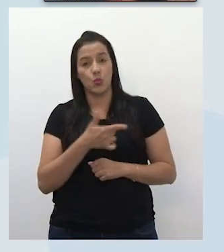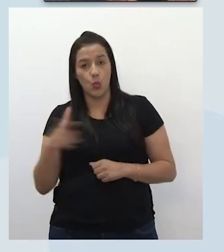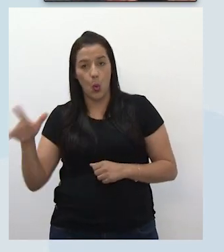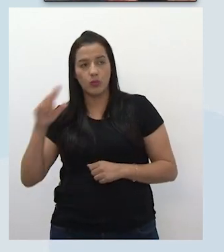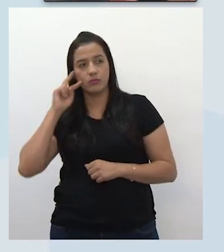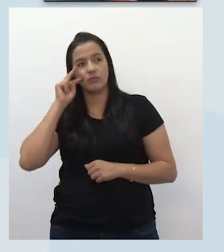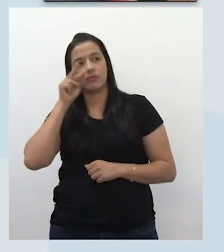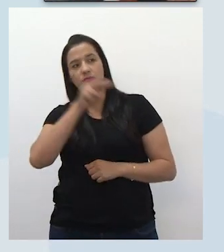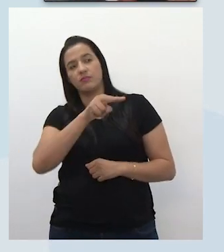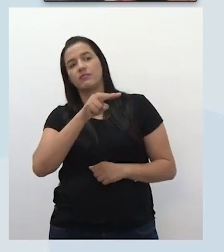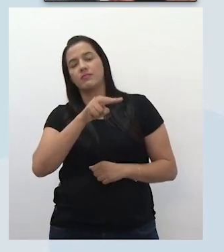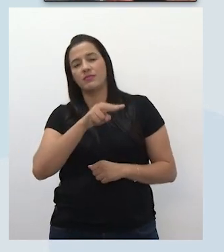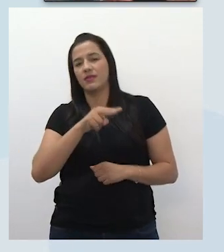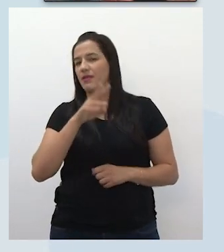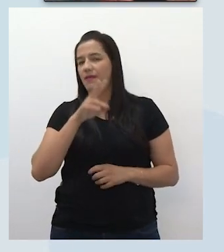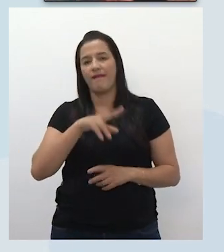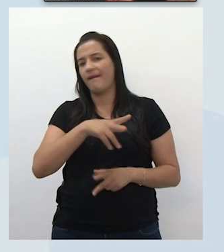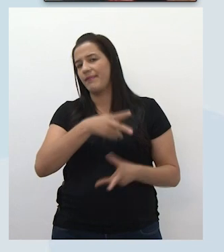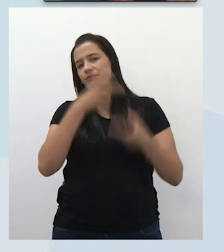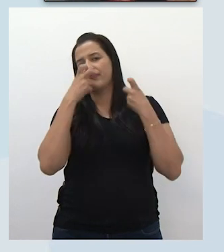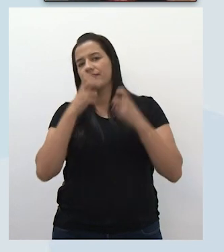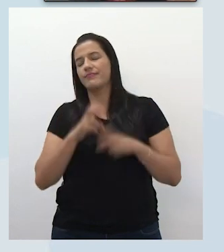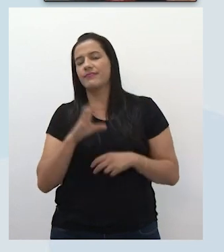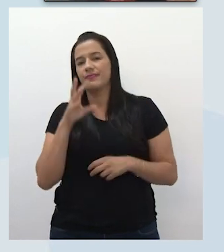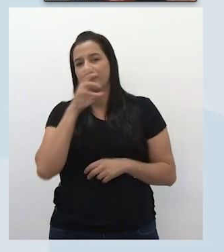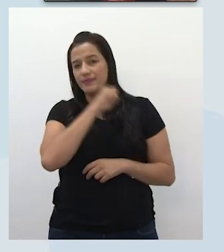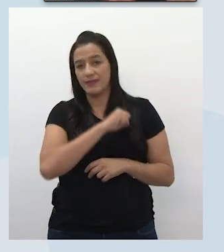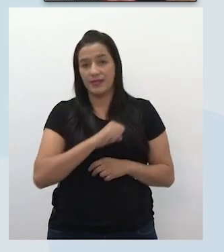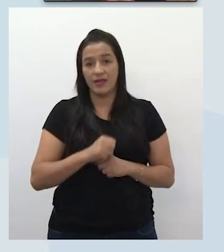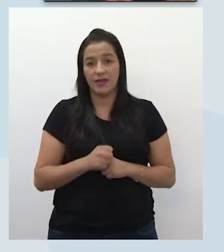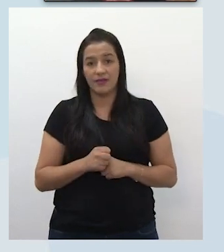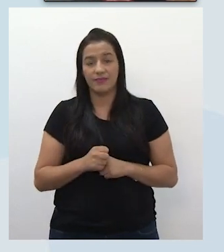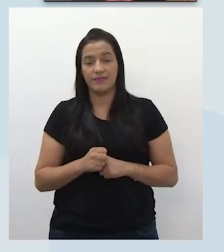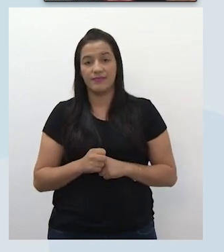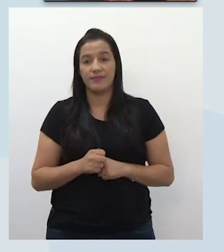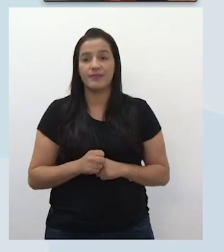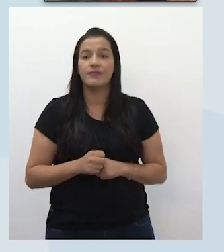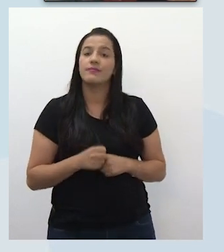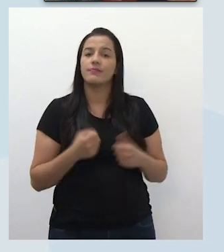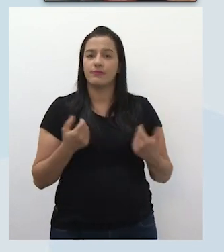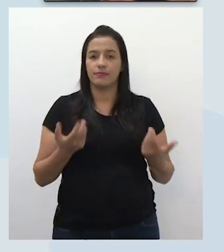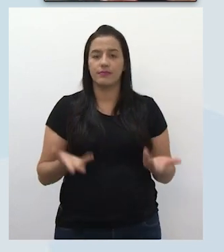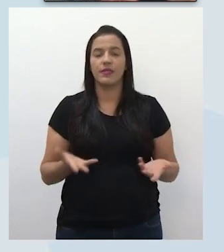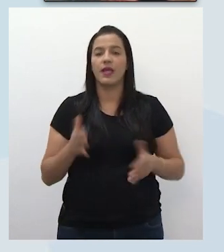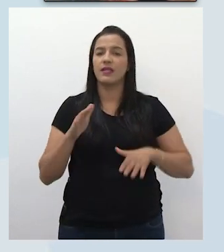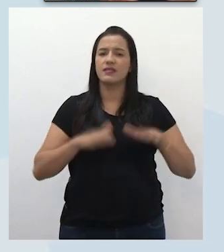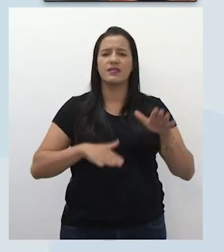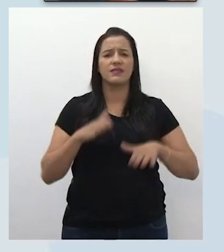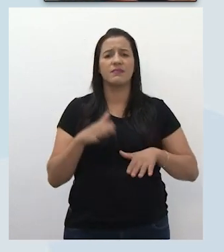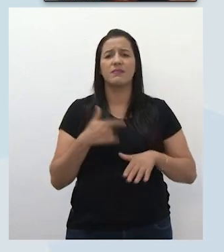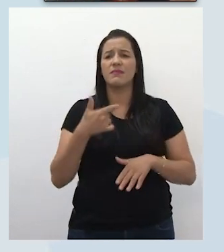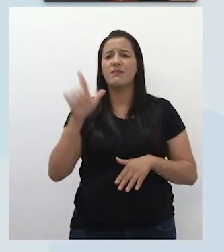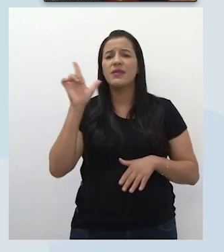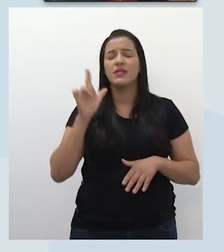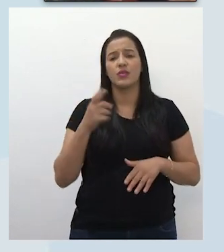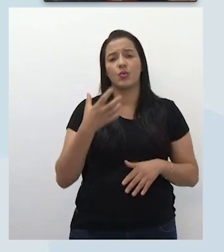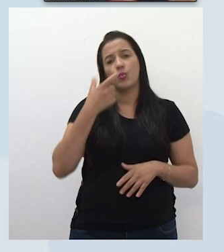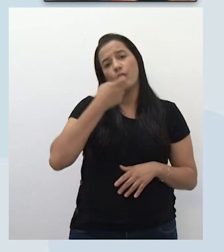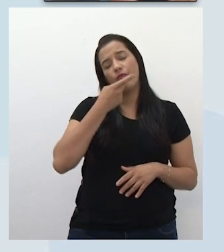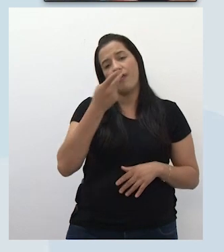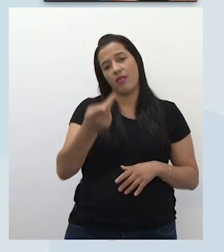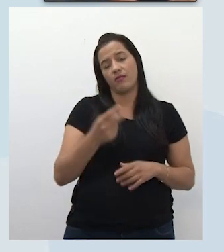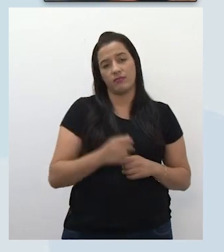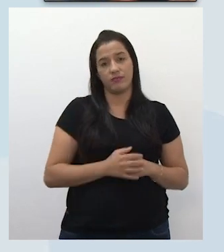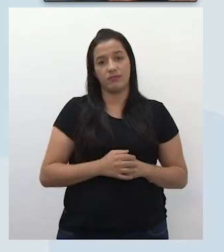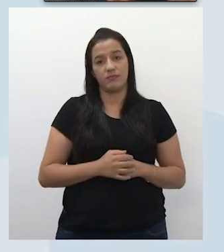tem acesso muito rápido a essa expressão não verbal, mais rápido até do que a expressão